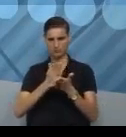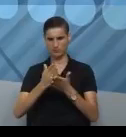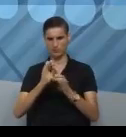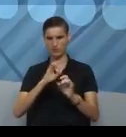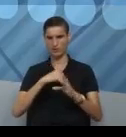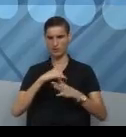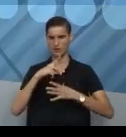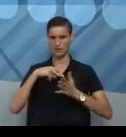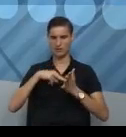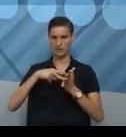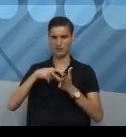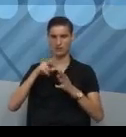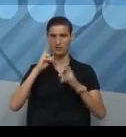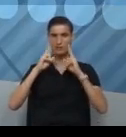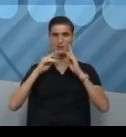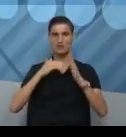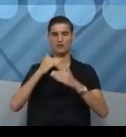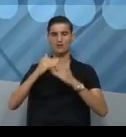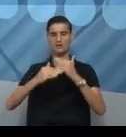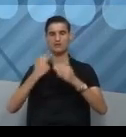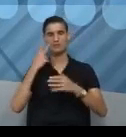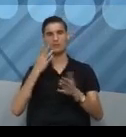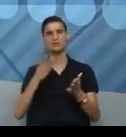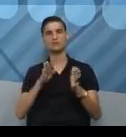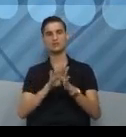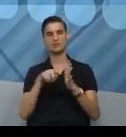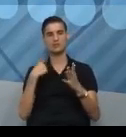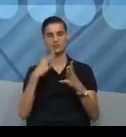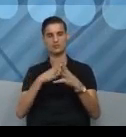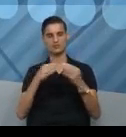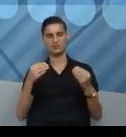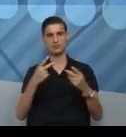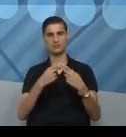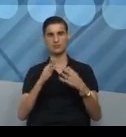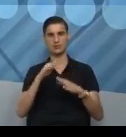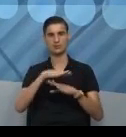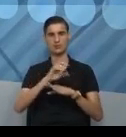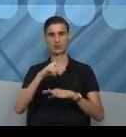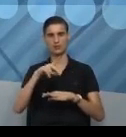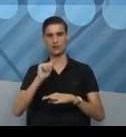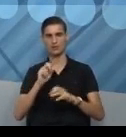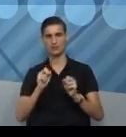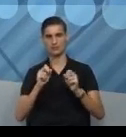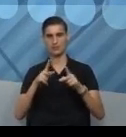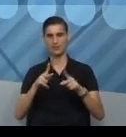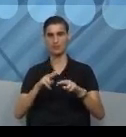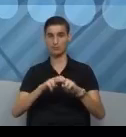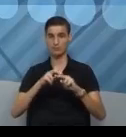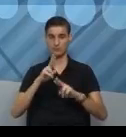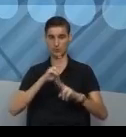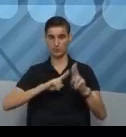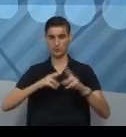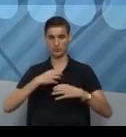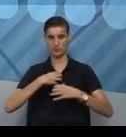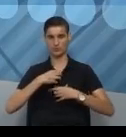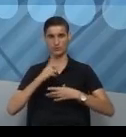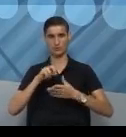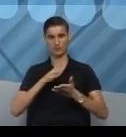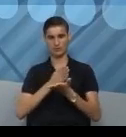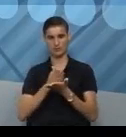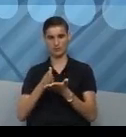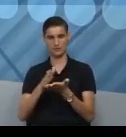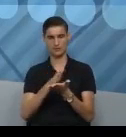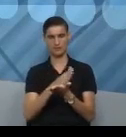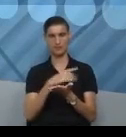quais passos nós estamos passando para chegar na solução da equação da onda. Tá bom? Então, utilizando esse método de